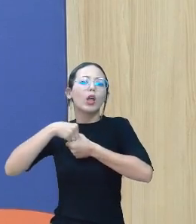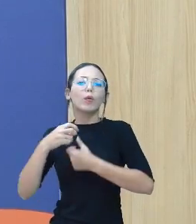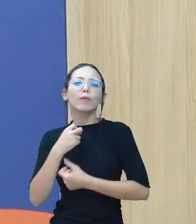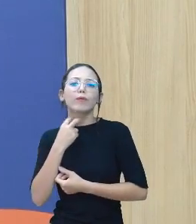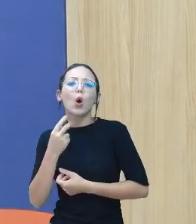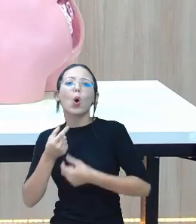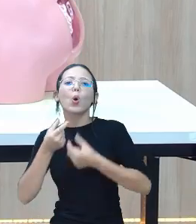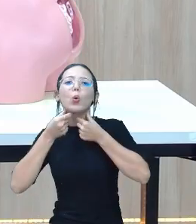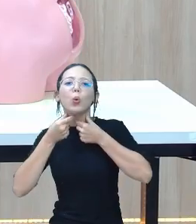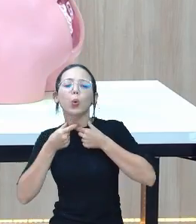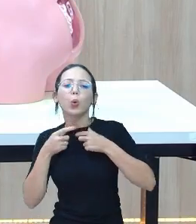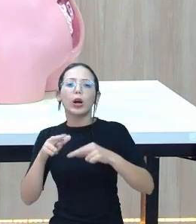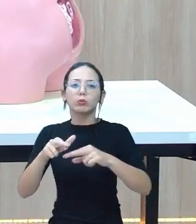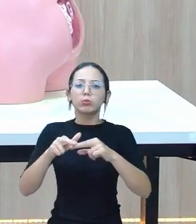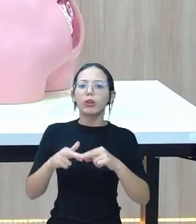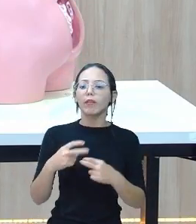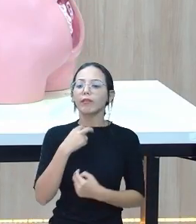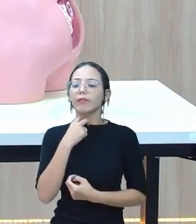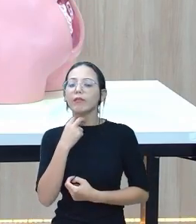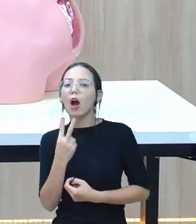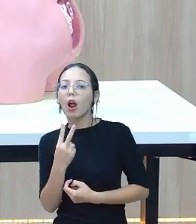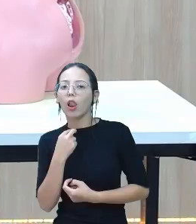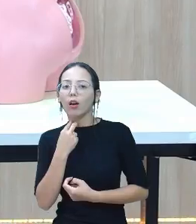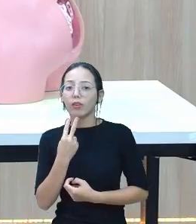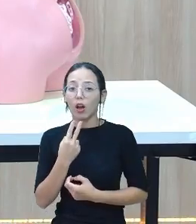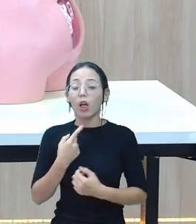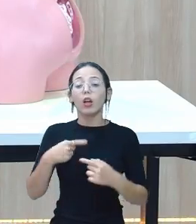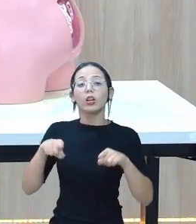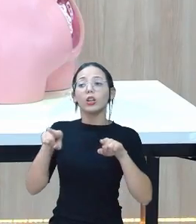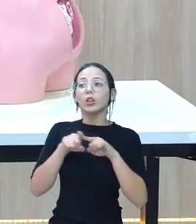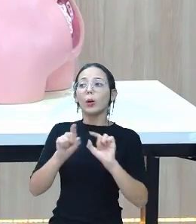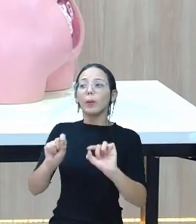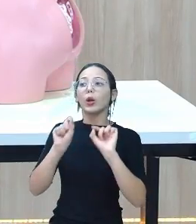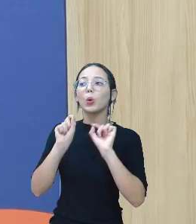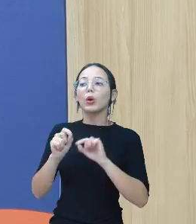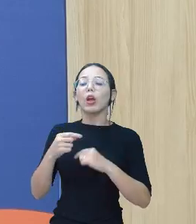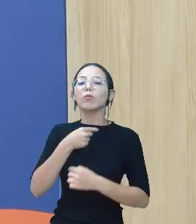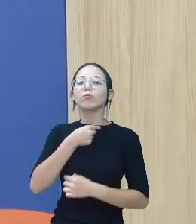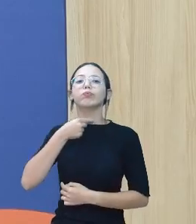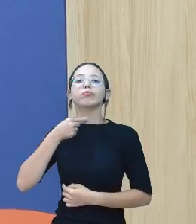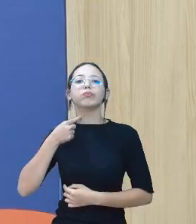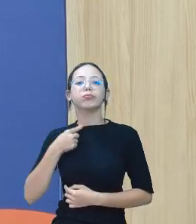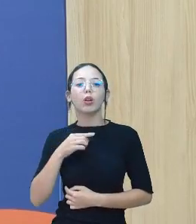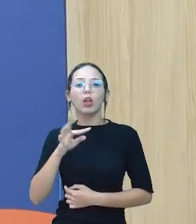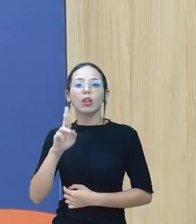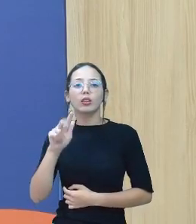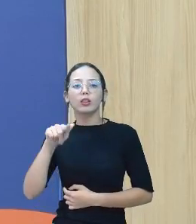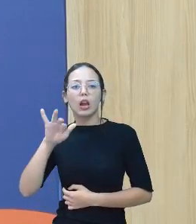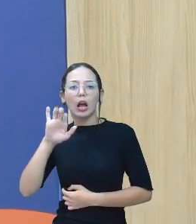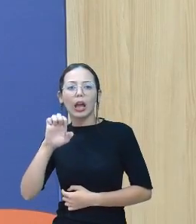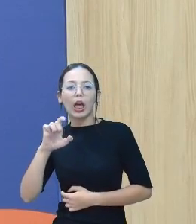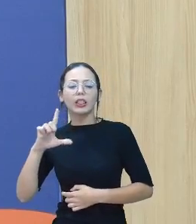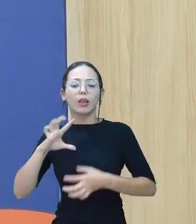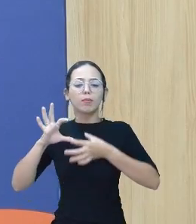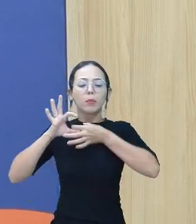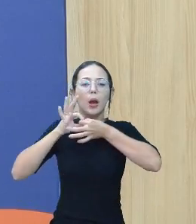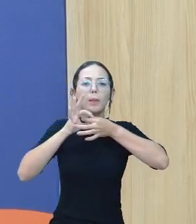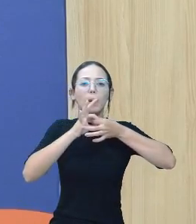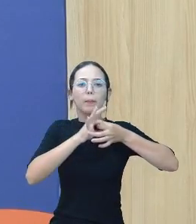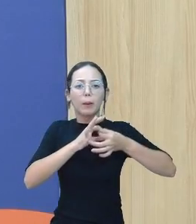vocais responsáveis pela fala. Em seguida vem a traqueia, formada por vários anéis,